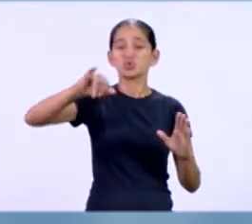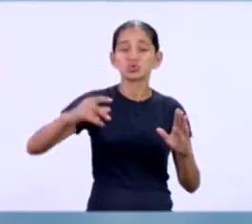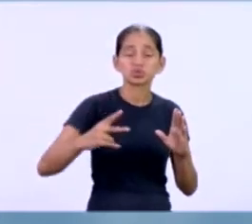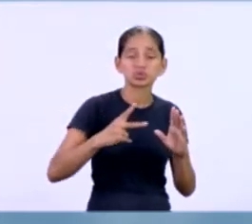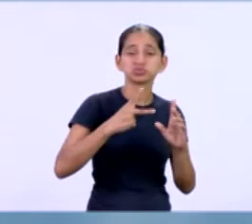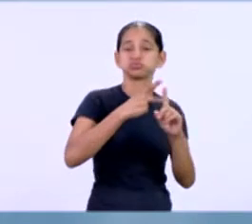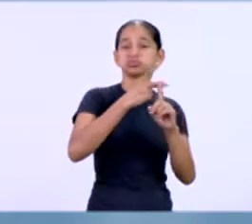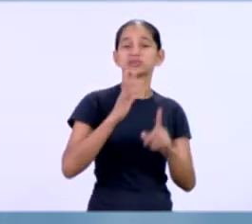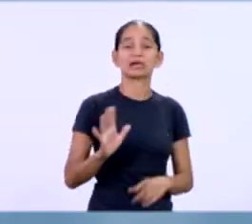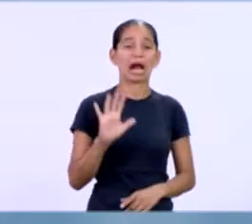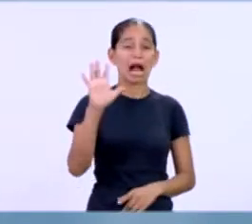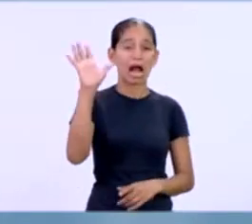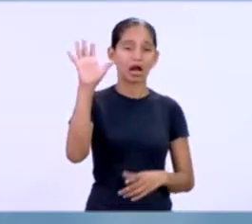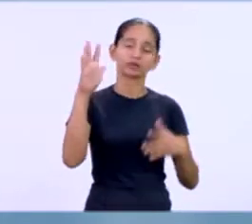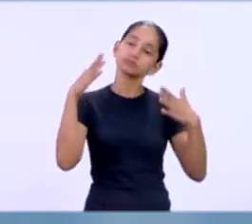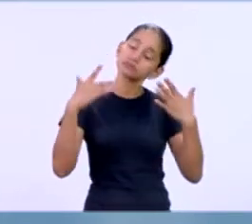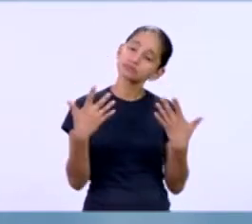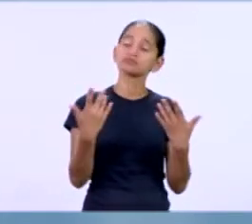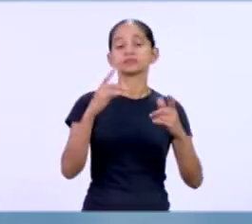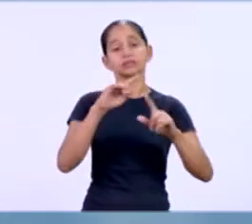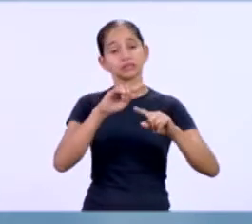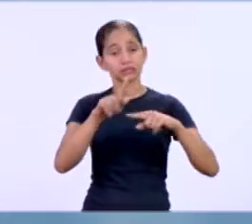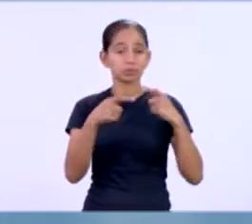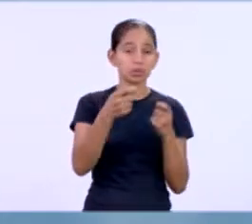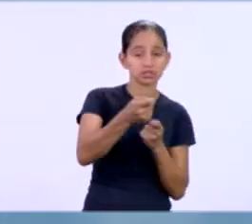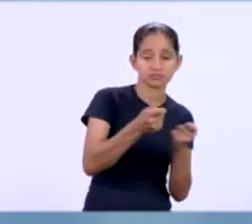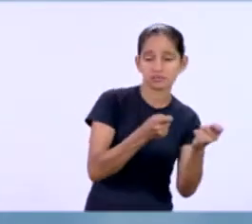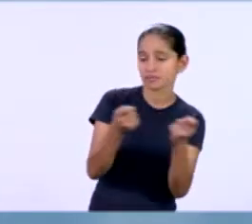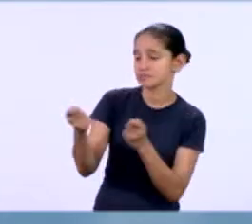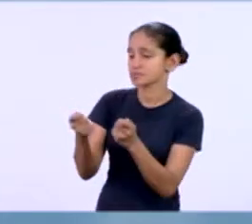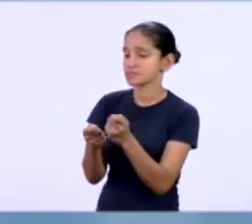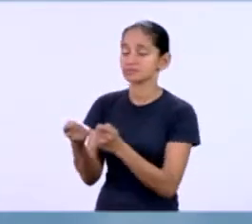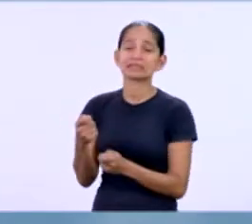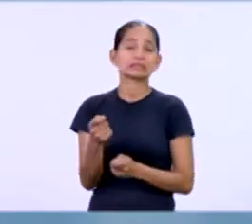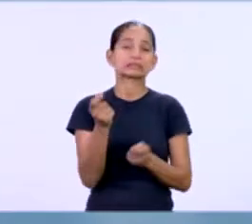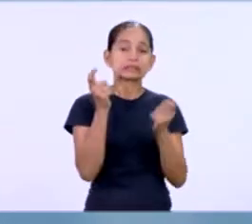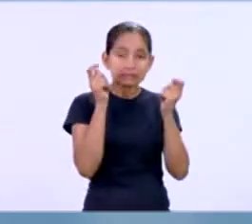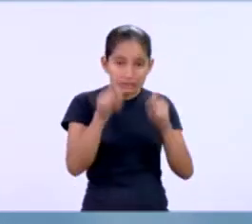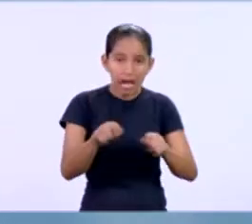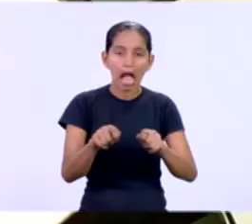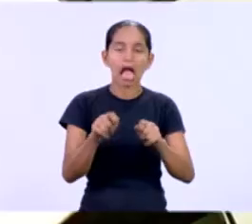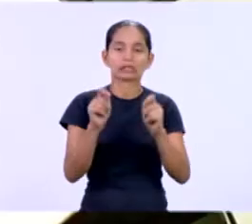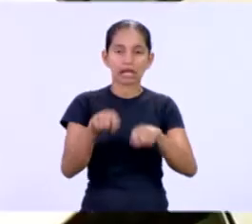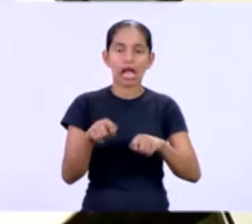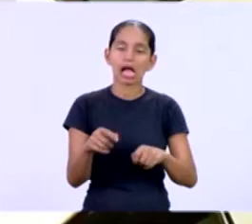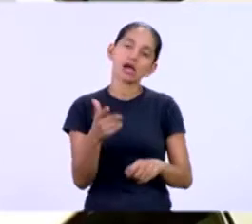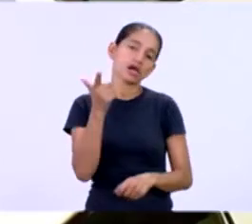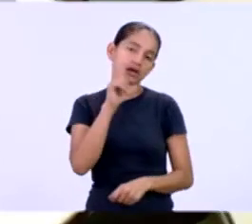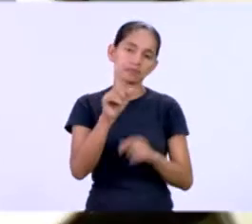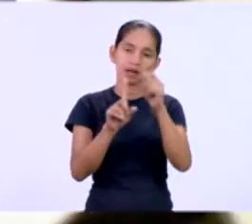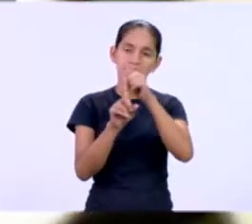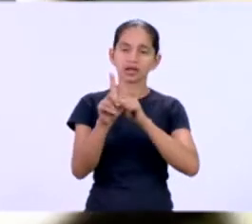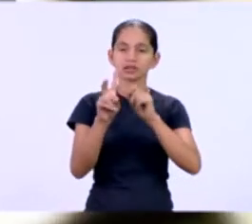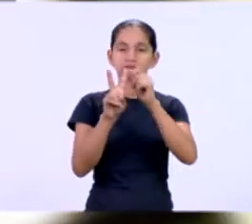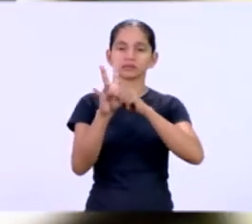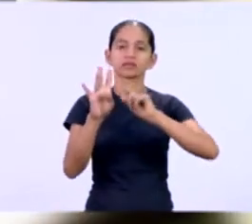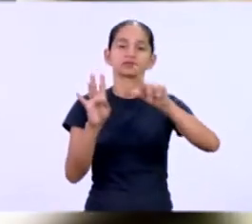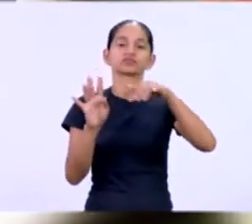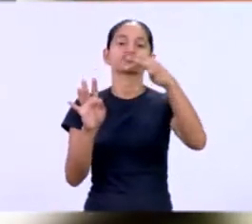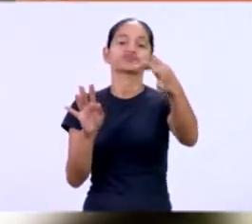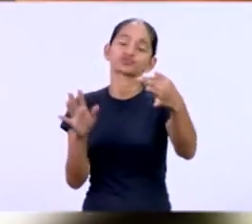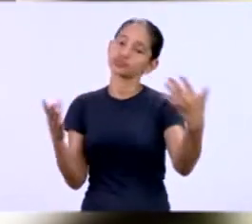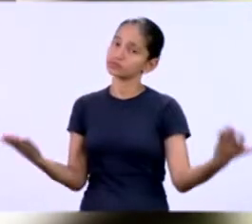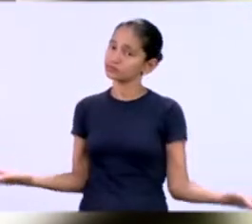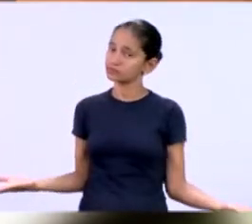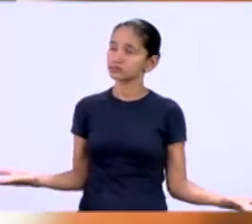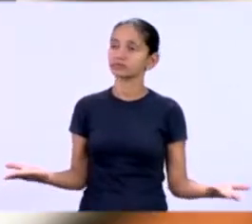maiores e quitá-las. Depois, negociar parcelas que caibam no seu orçamento. Mais dicas para negociar as